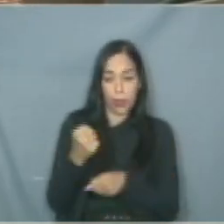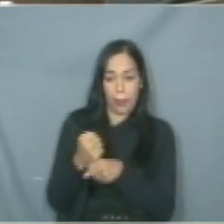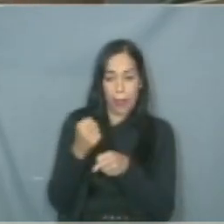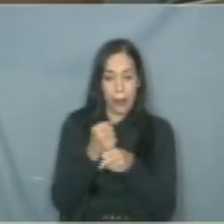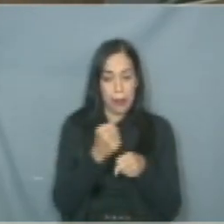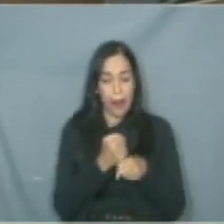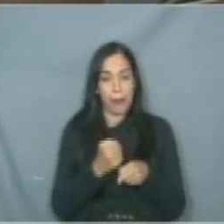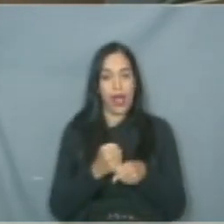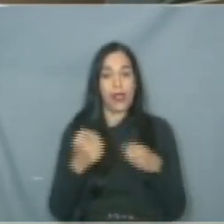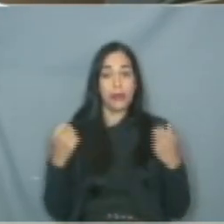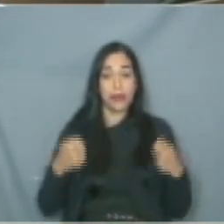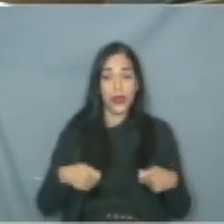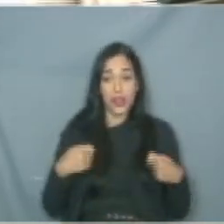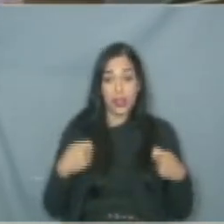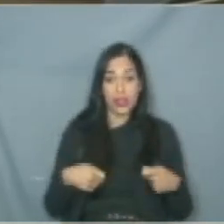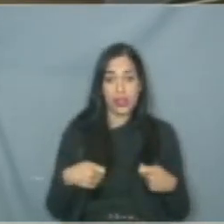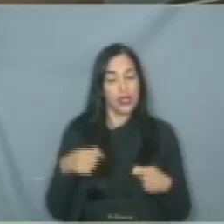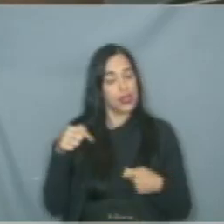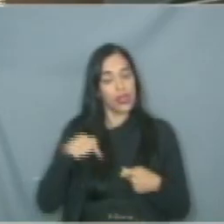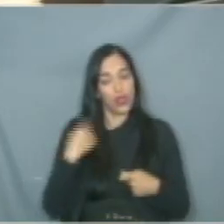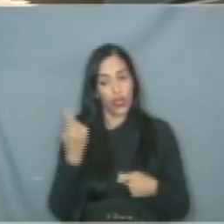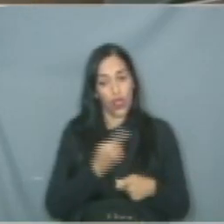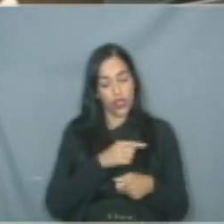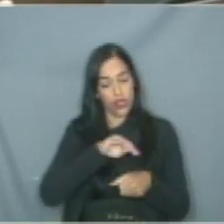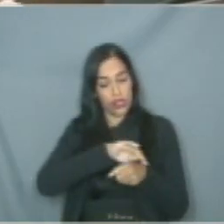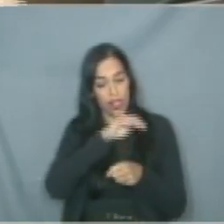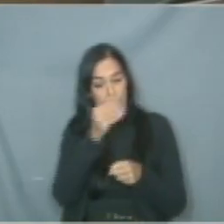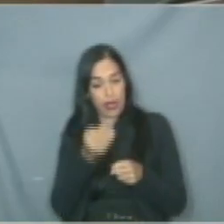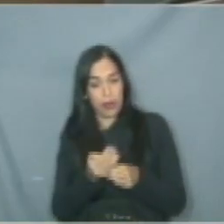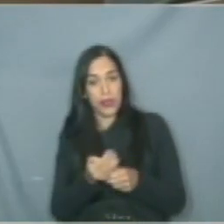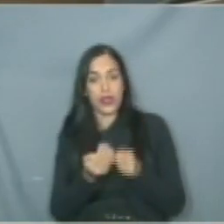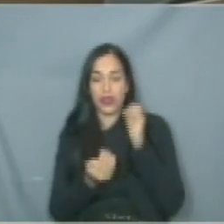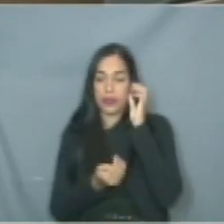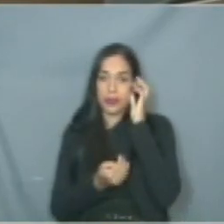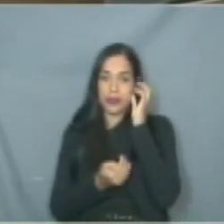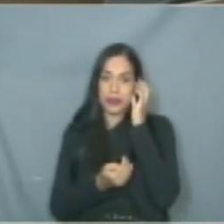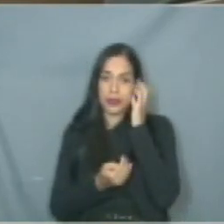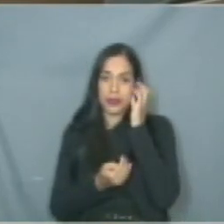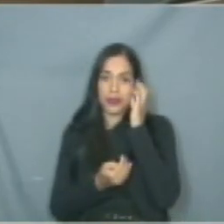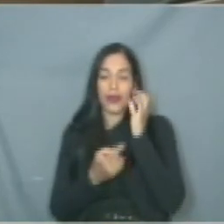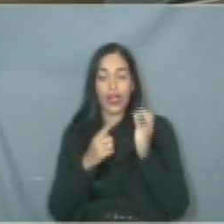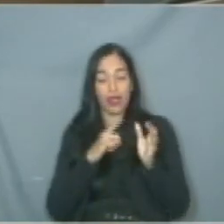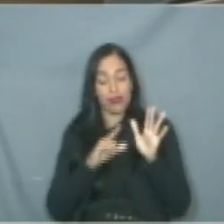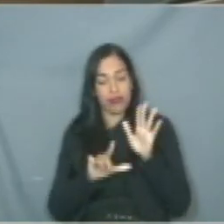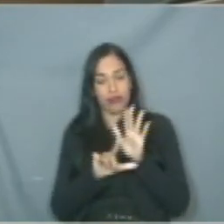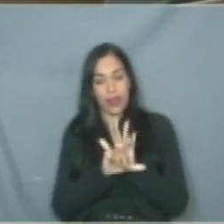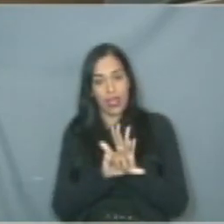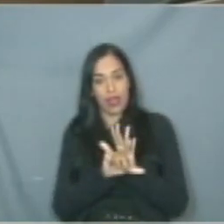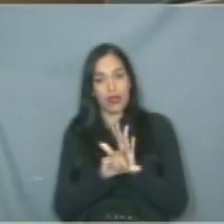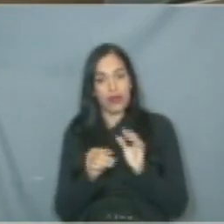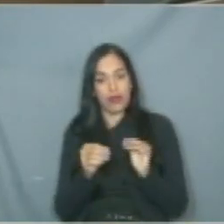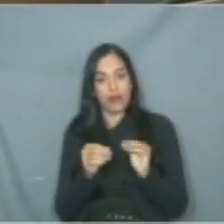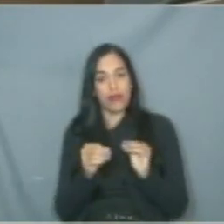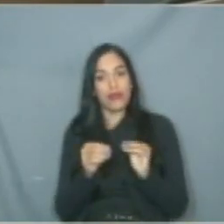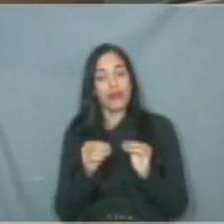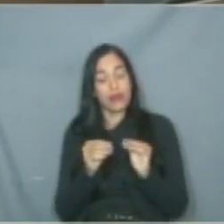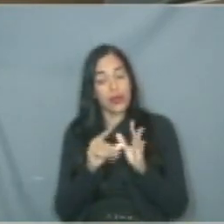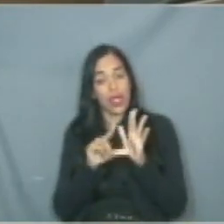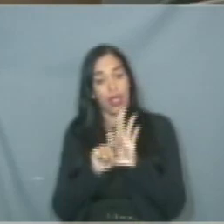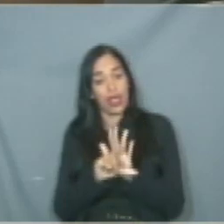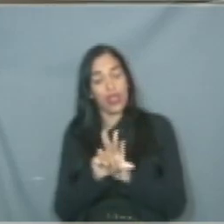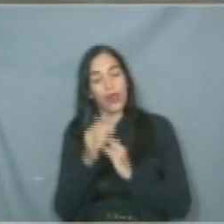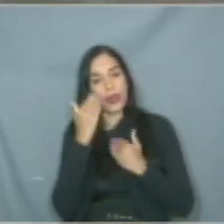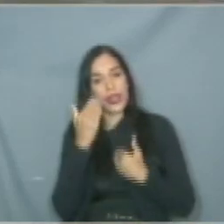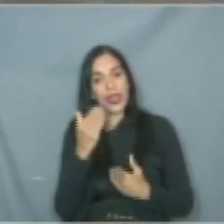e precisa desse respaldo dessa casa para que haja de imediato a aplicação dessa lei. Muito obrigado pela parte.